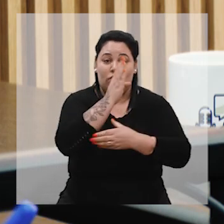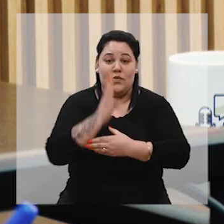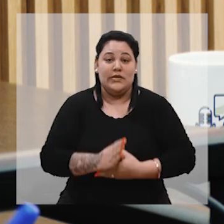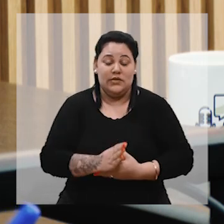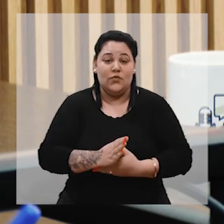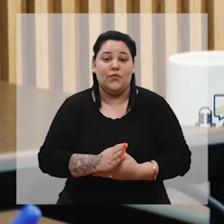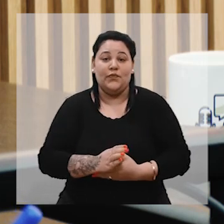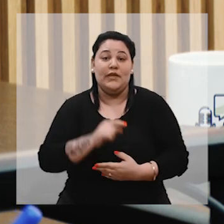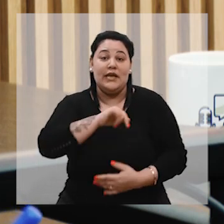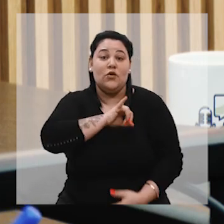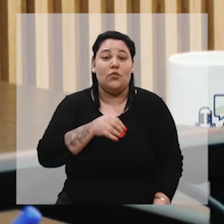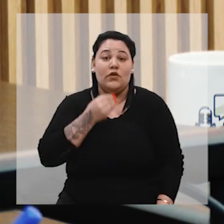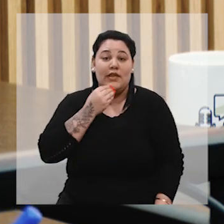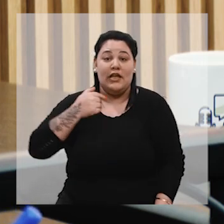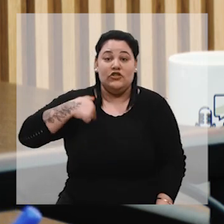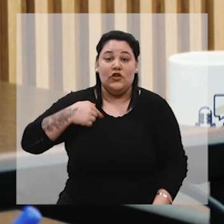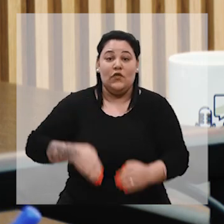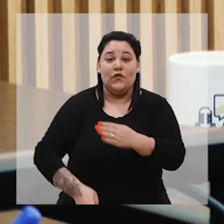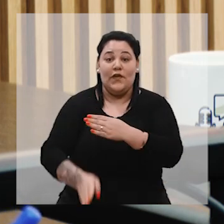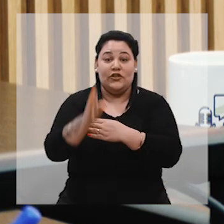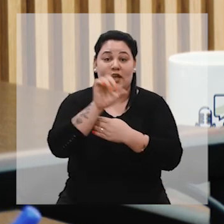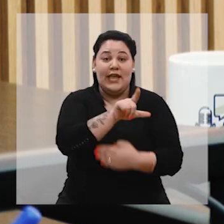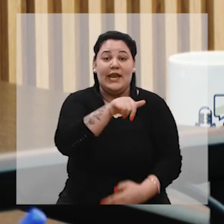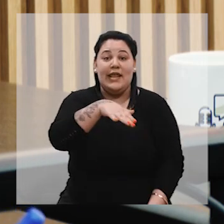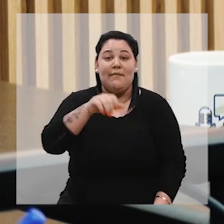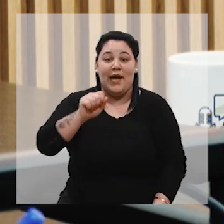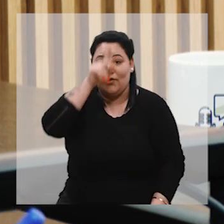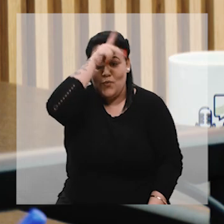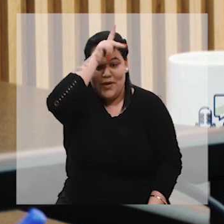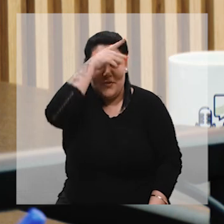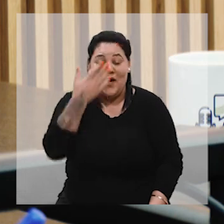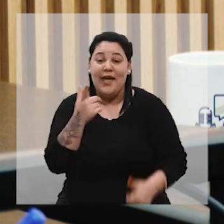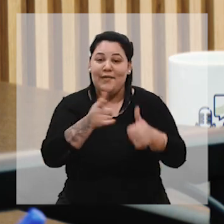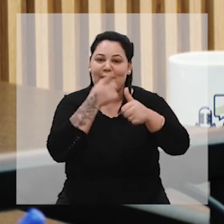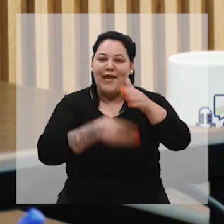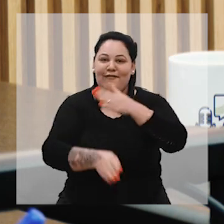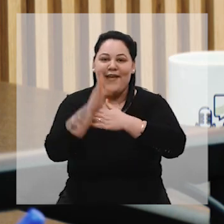representar a seleção brasileira. Nessa oportunidade a gente foi para Lima, no